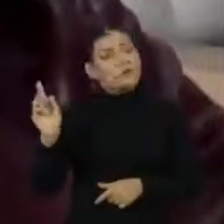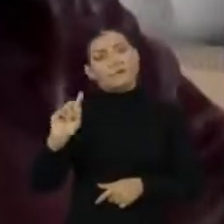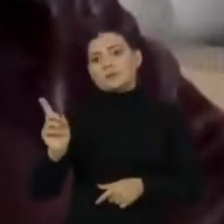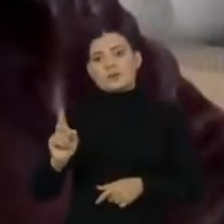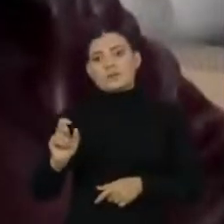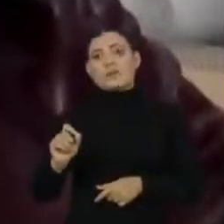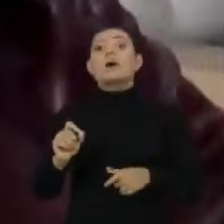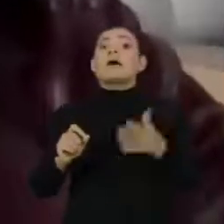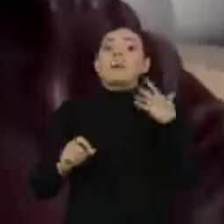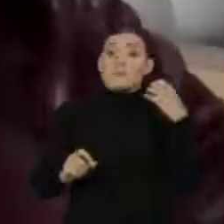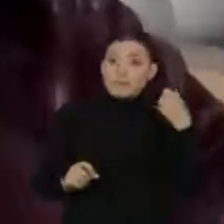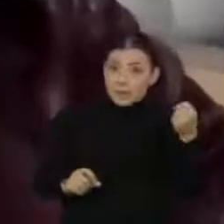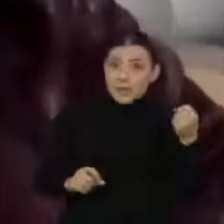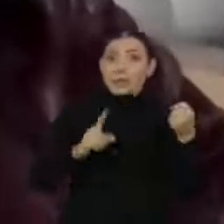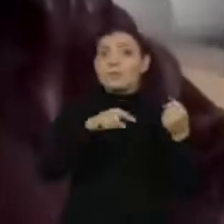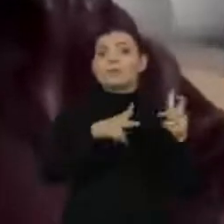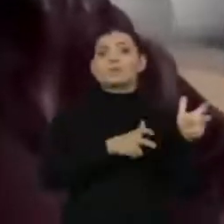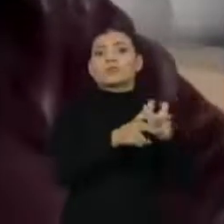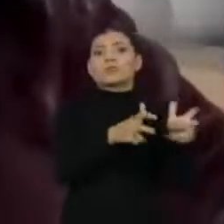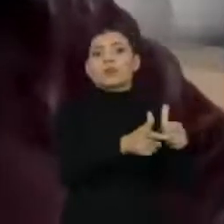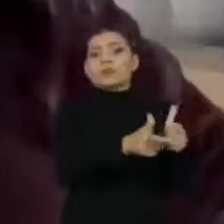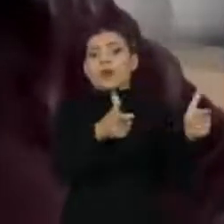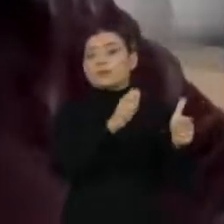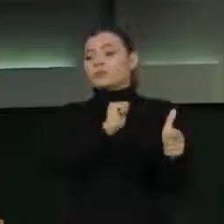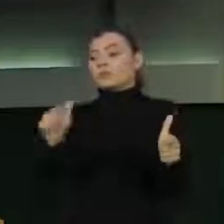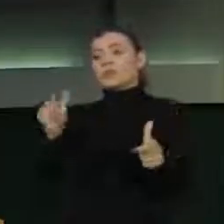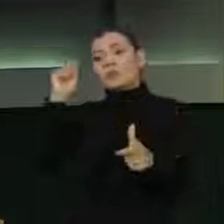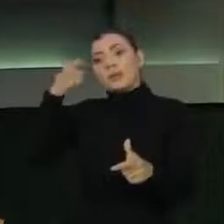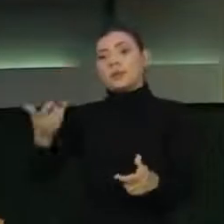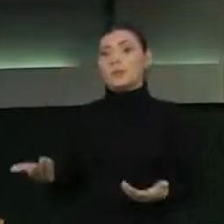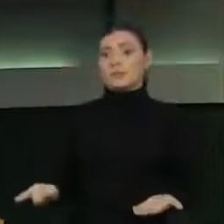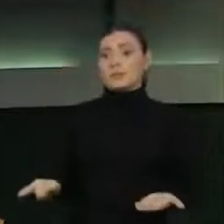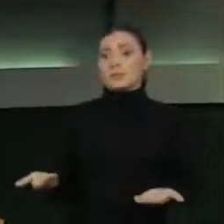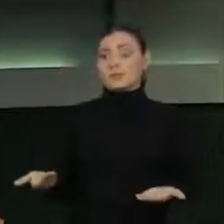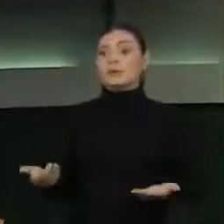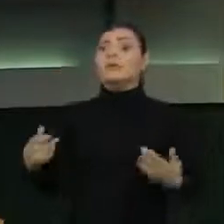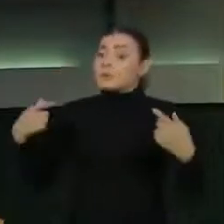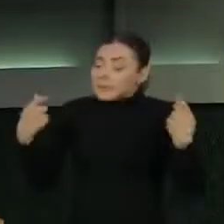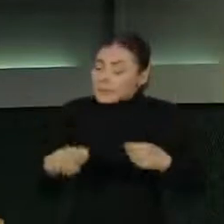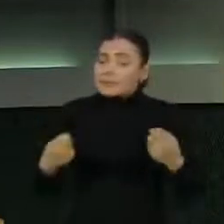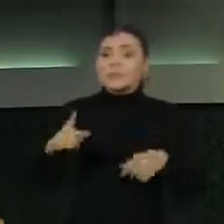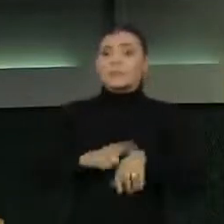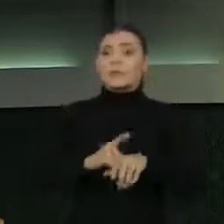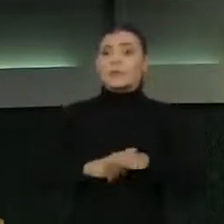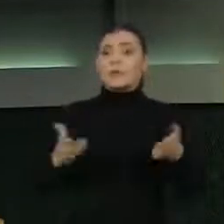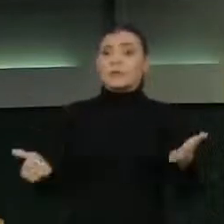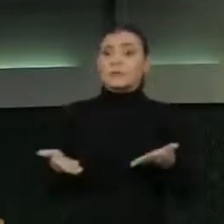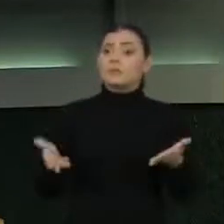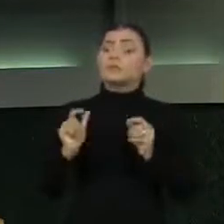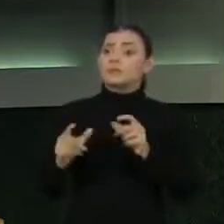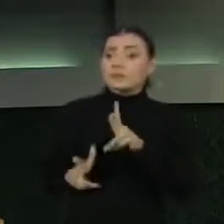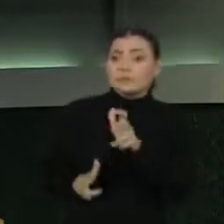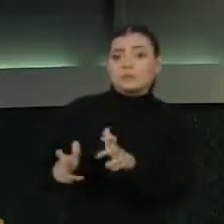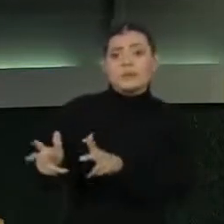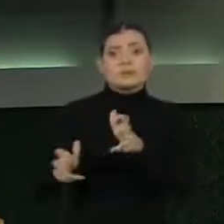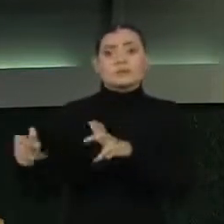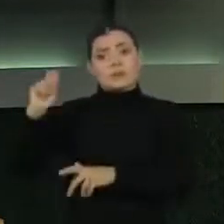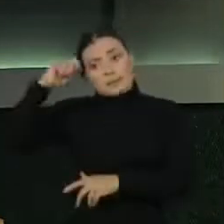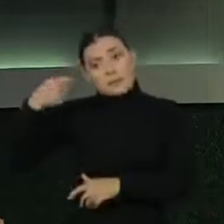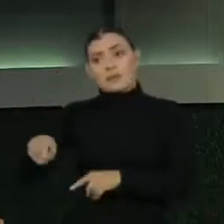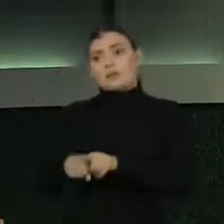brancos no Brasil hoje são vacinados duas vezes mais do que pessoas negras. A gente precisa, nesse momento, garantir um acesso